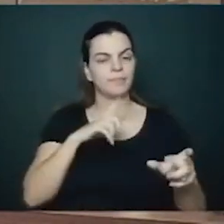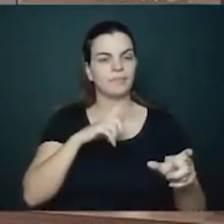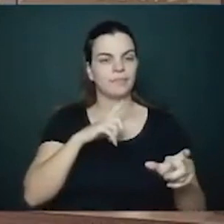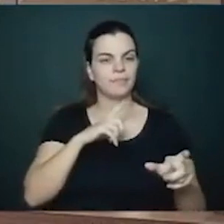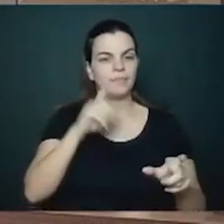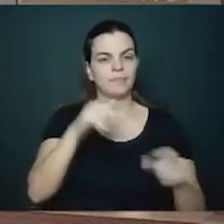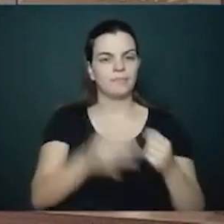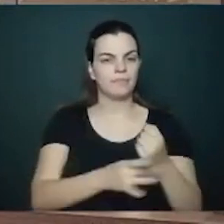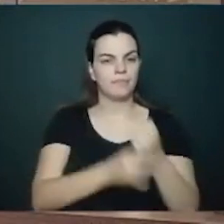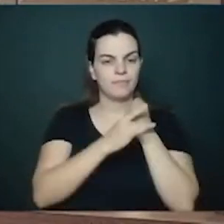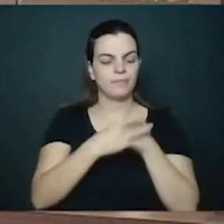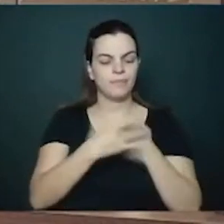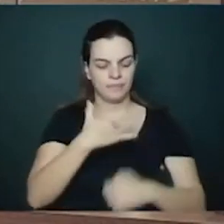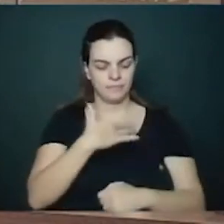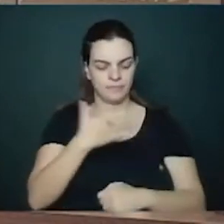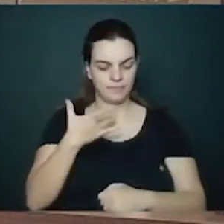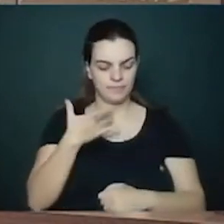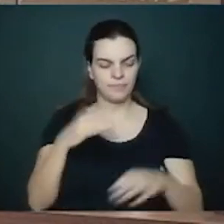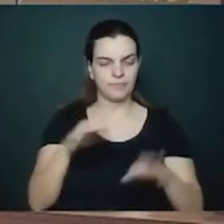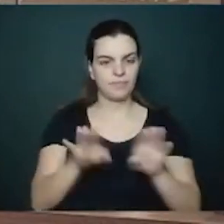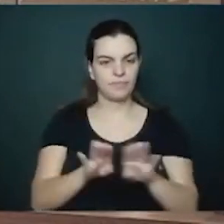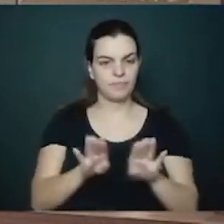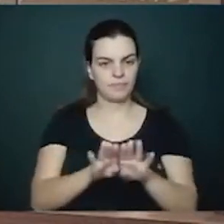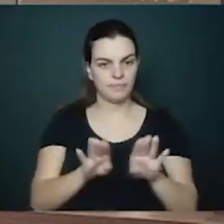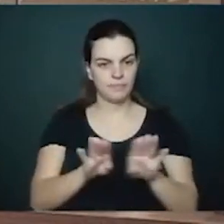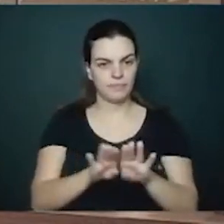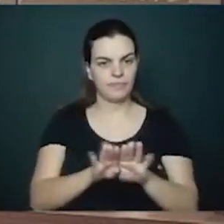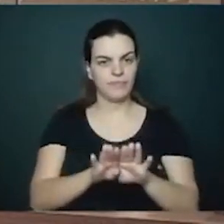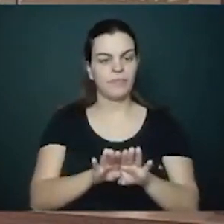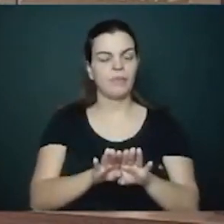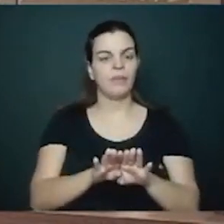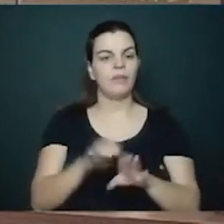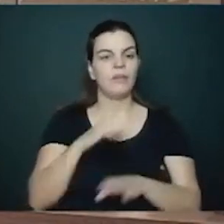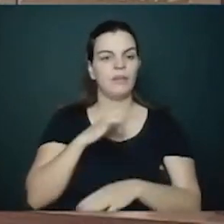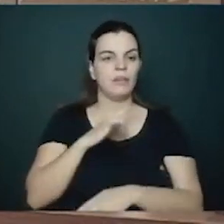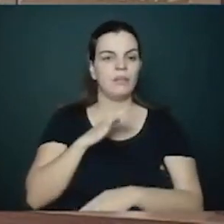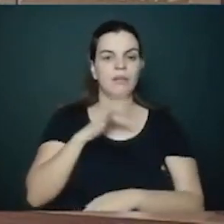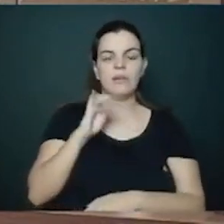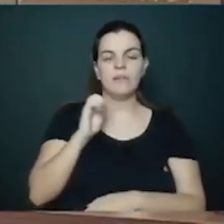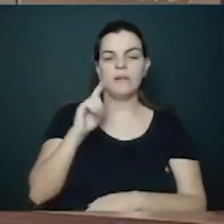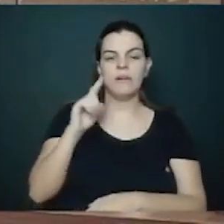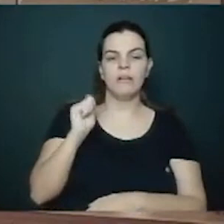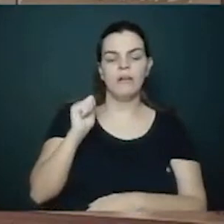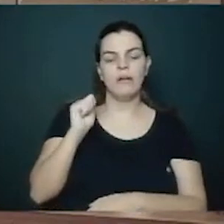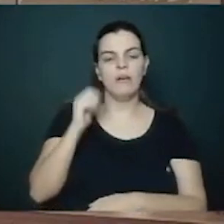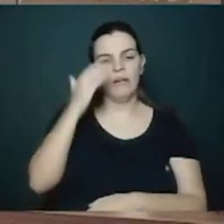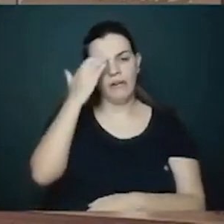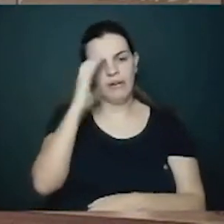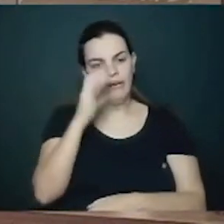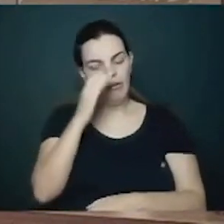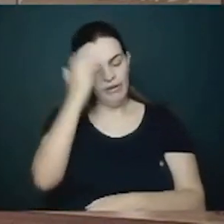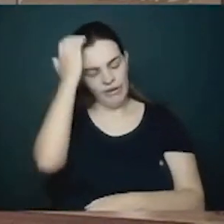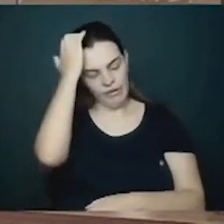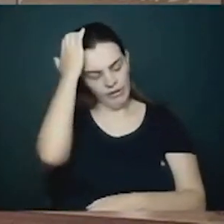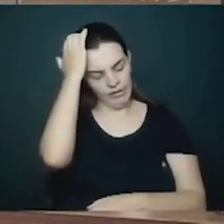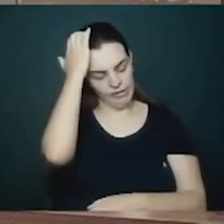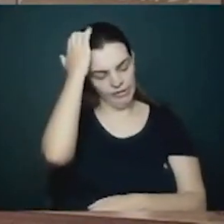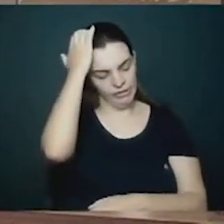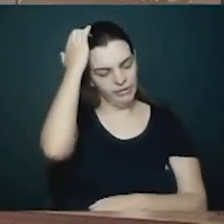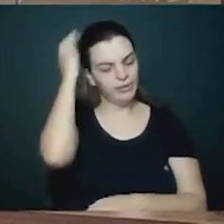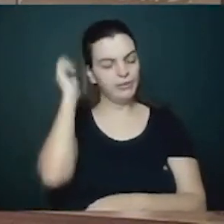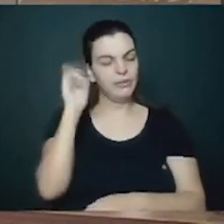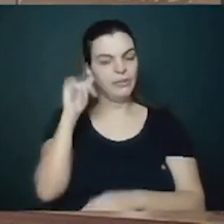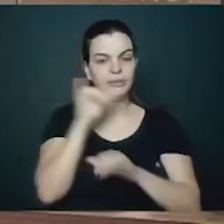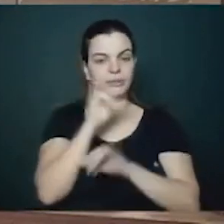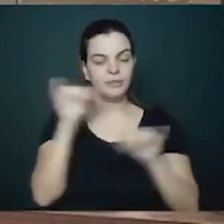até visto que nos Fala Curitiba, no Fala Curitiba, aqui o programa que a prefeitura tem, tanto na Câmara, é a